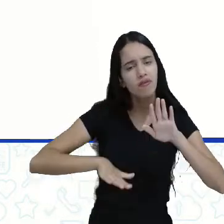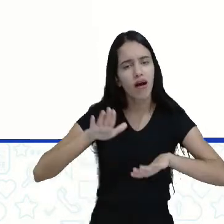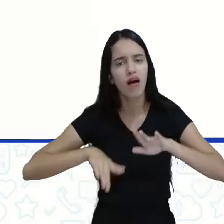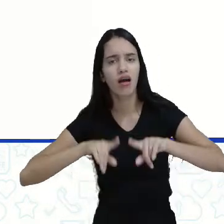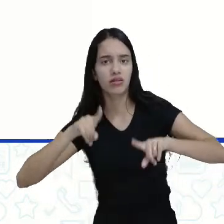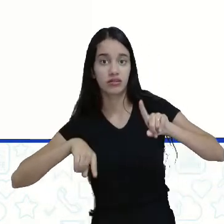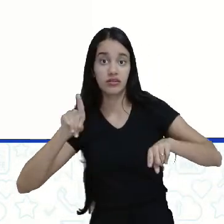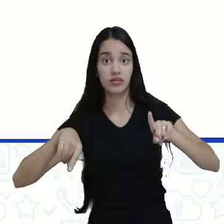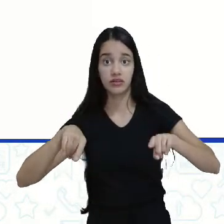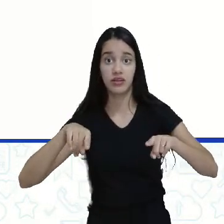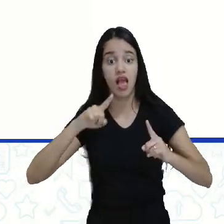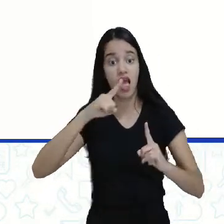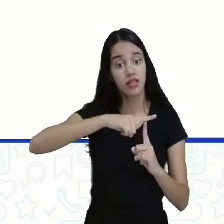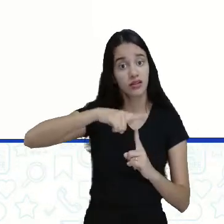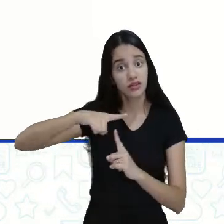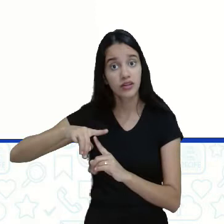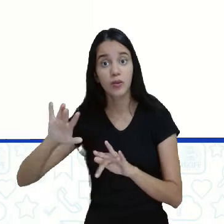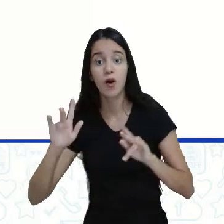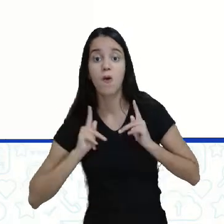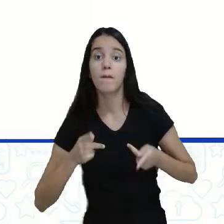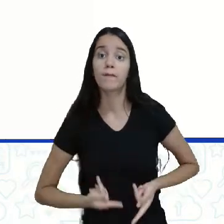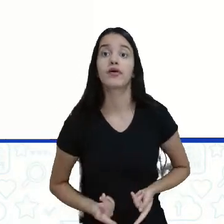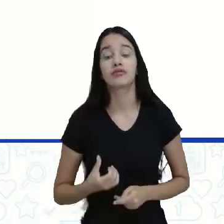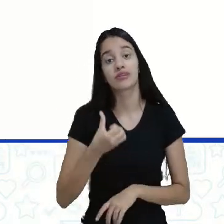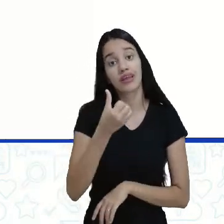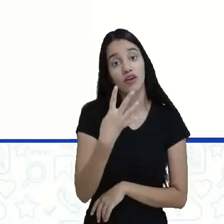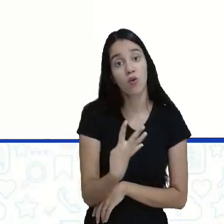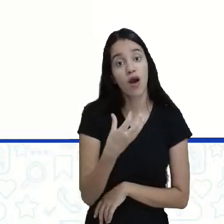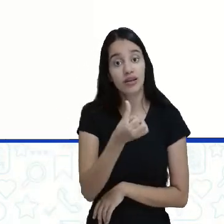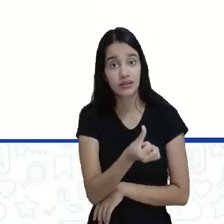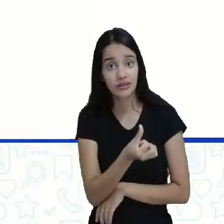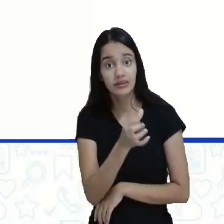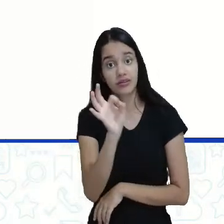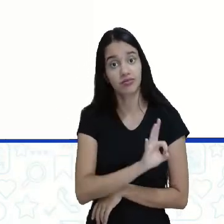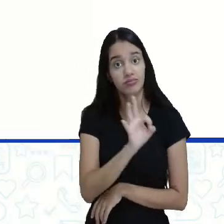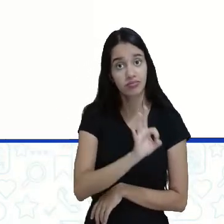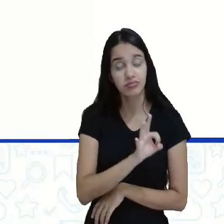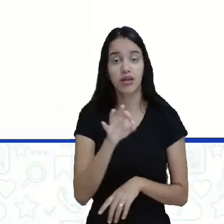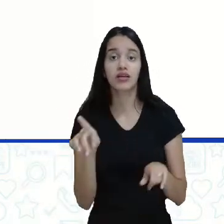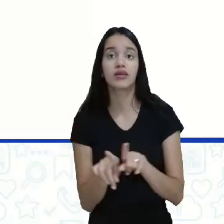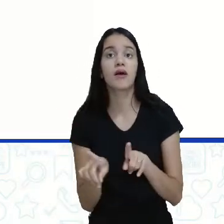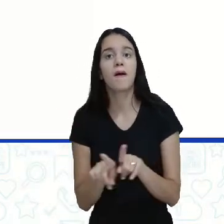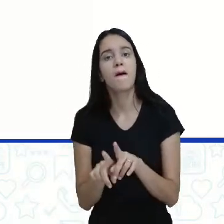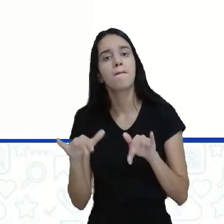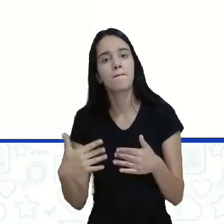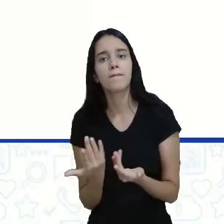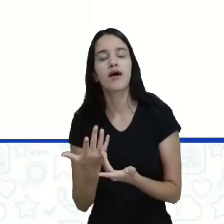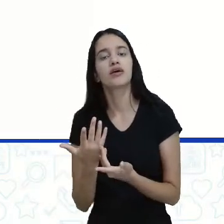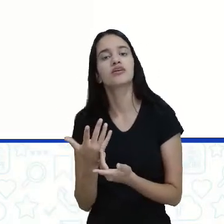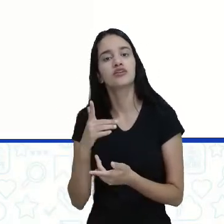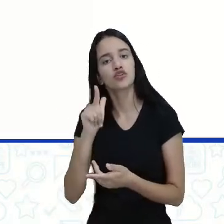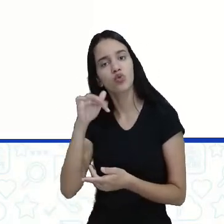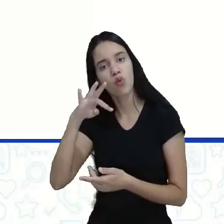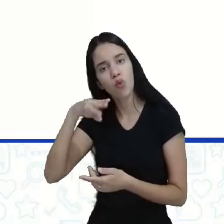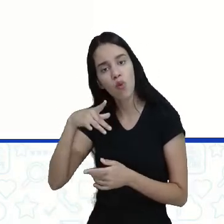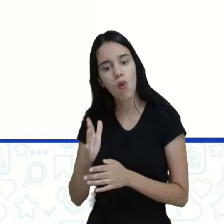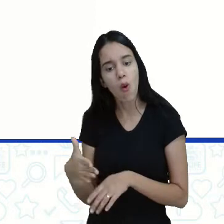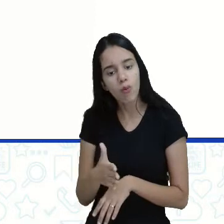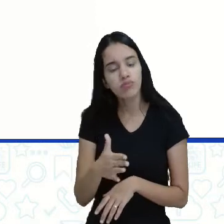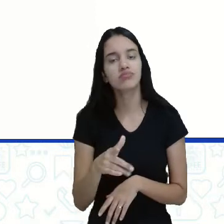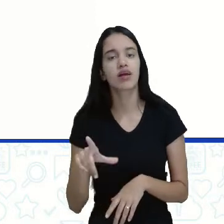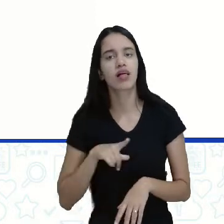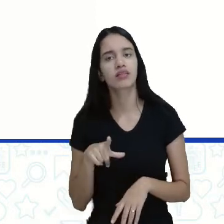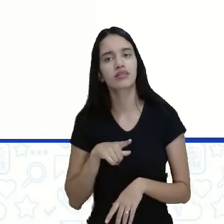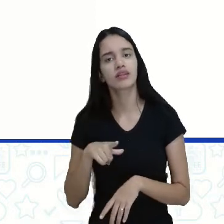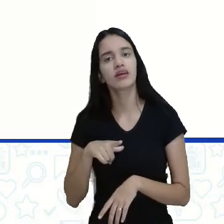para espécie. Humanos têm 46 cromossomos, mas golfinhos têm 44, ornitorrincos têm 52,